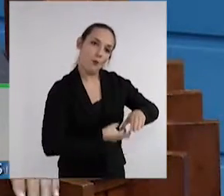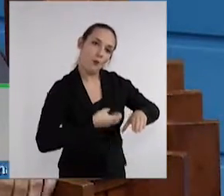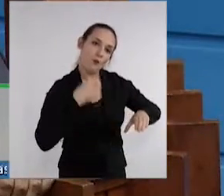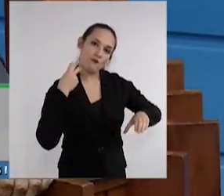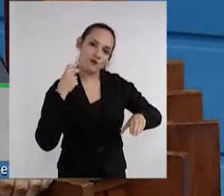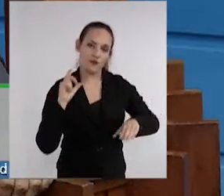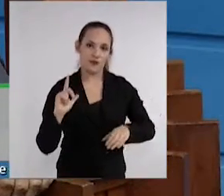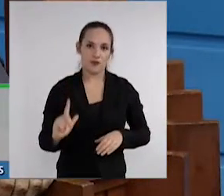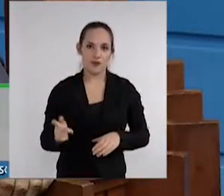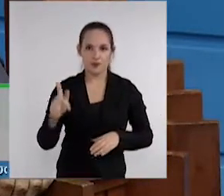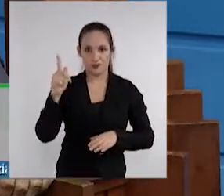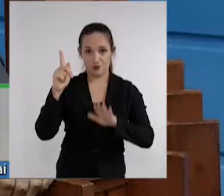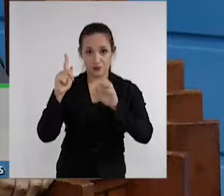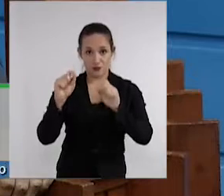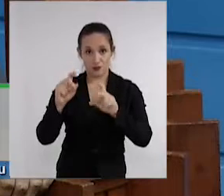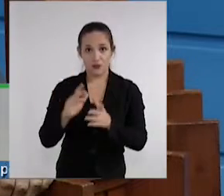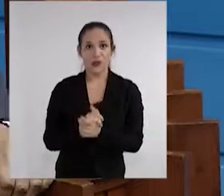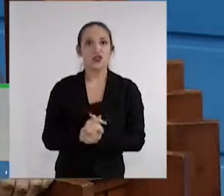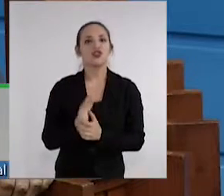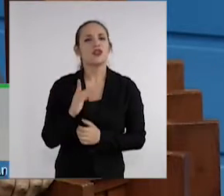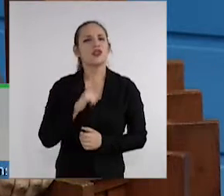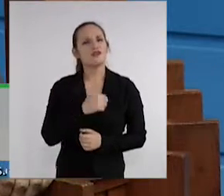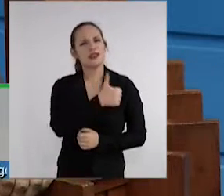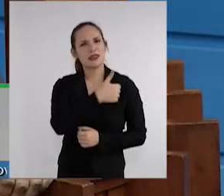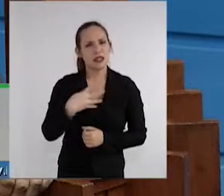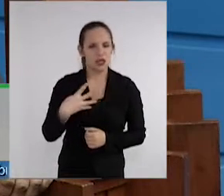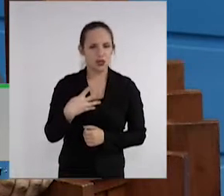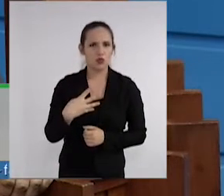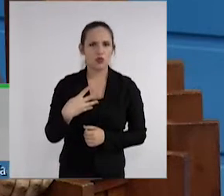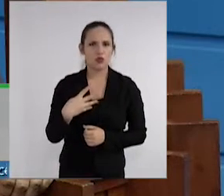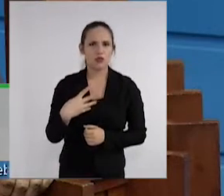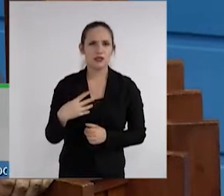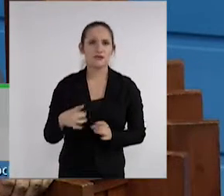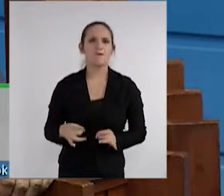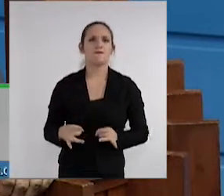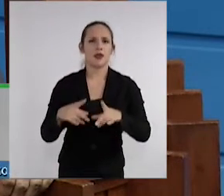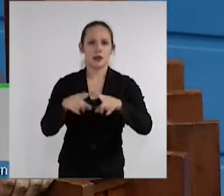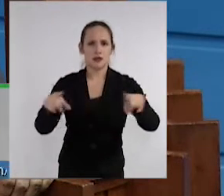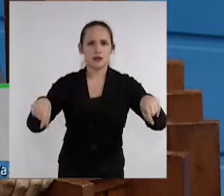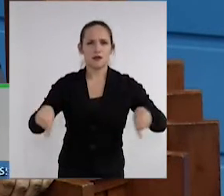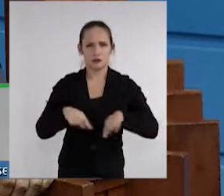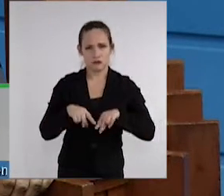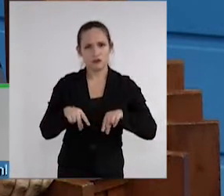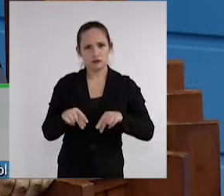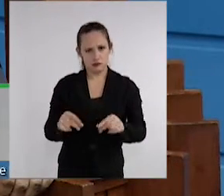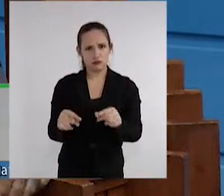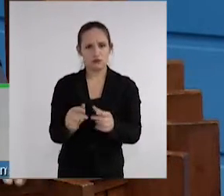realizada a 14ª etapa de leilões, que leiloava exatamente